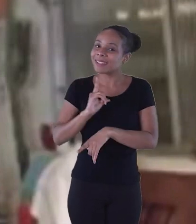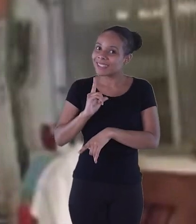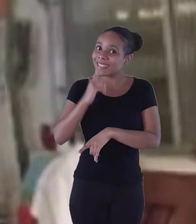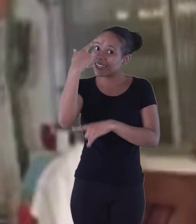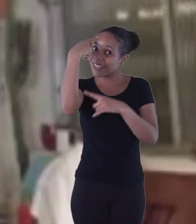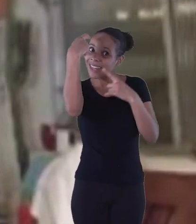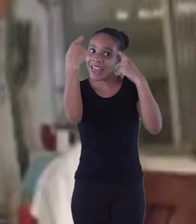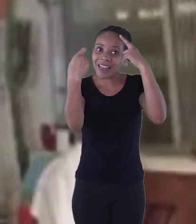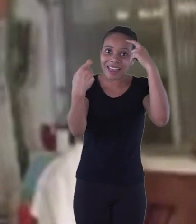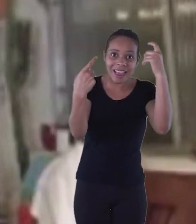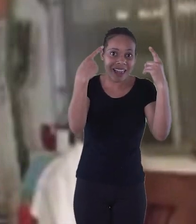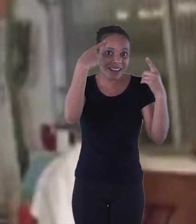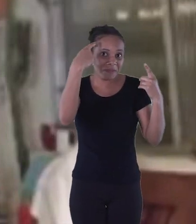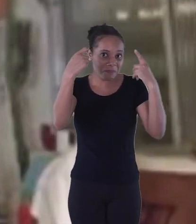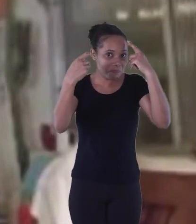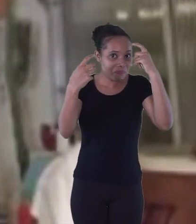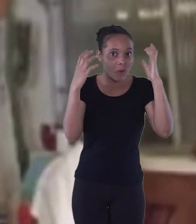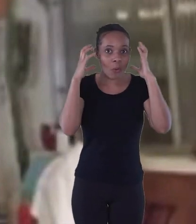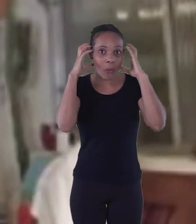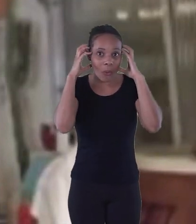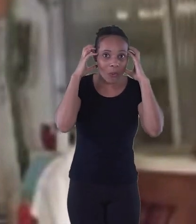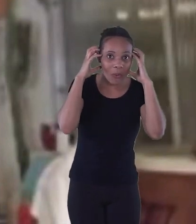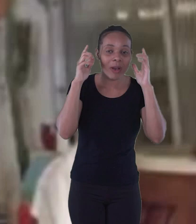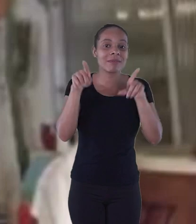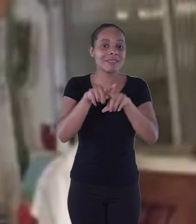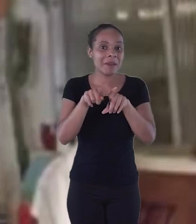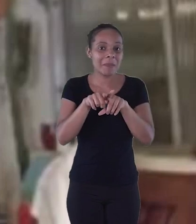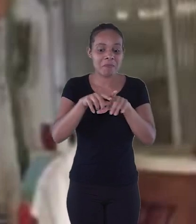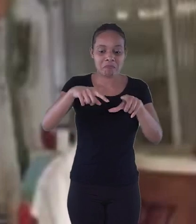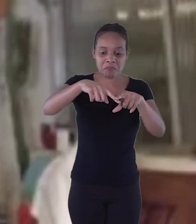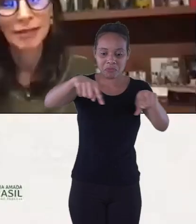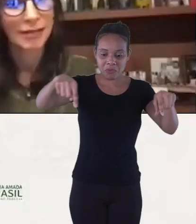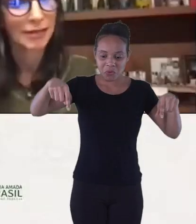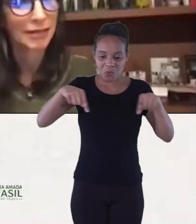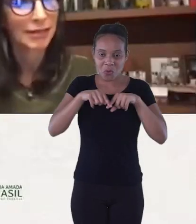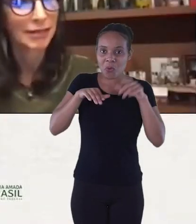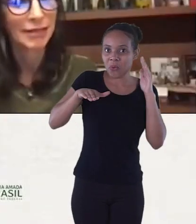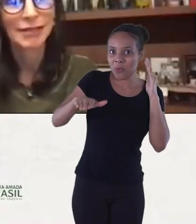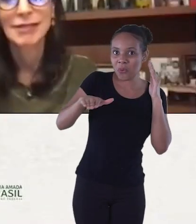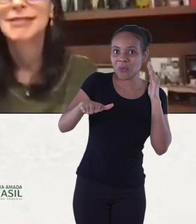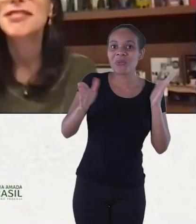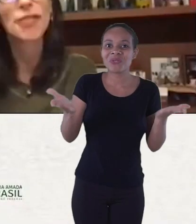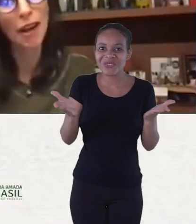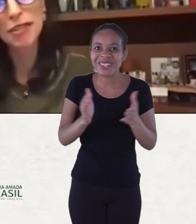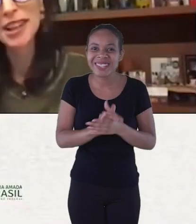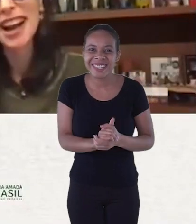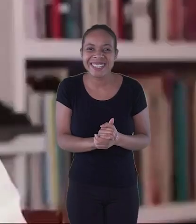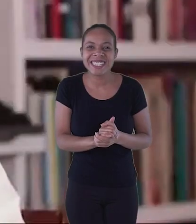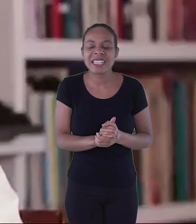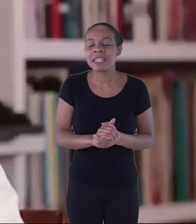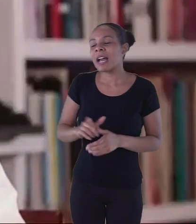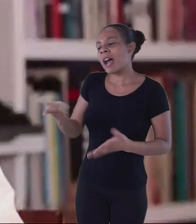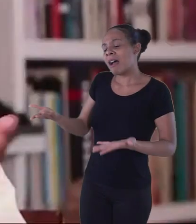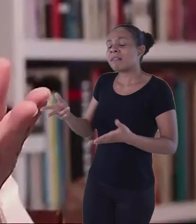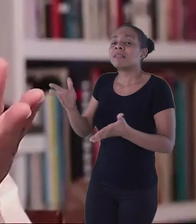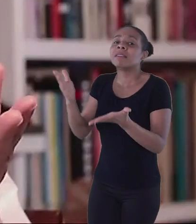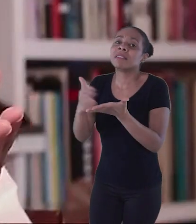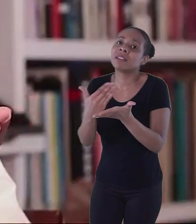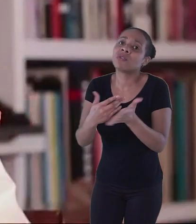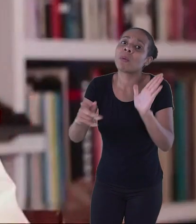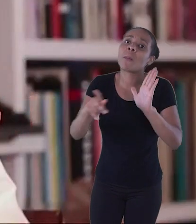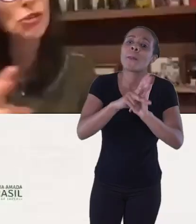vire discos de hip hop, eu acho que são... Não, um livro infantil tem que virar, porque o conteúdo e a forma que... Vai